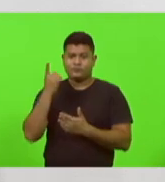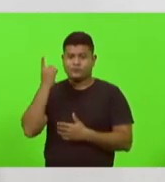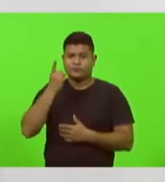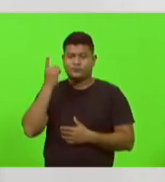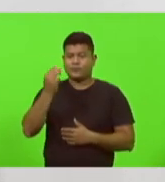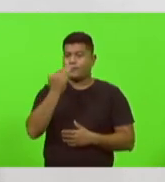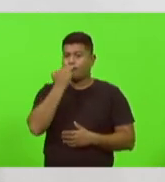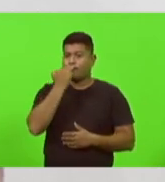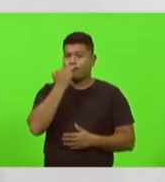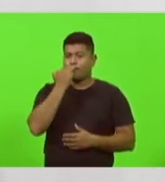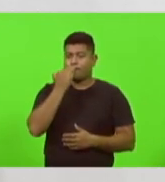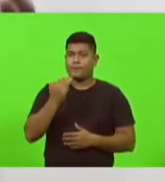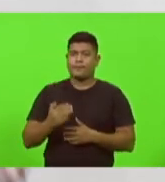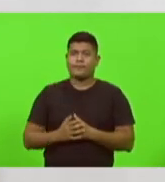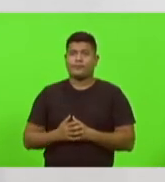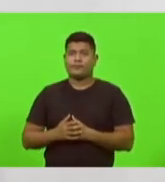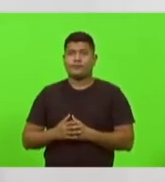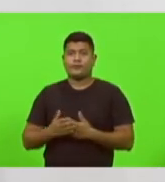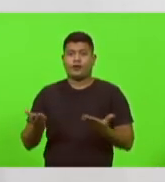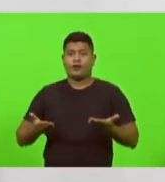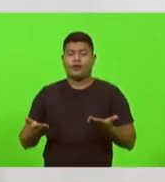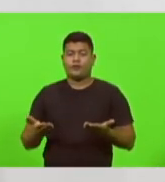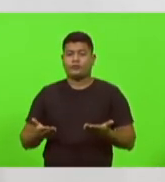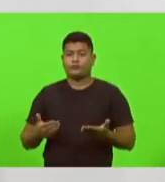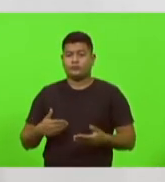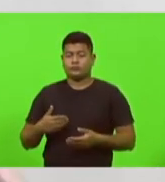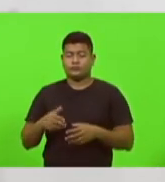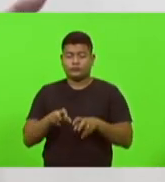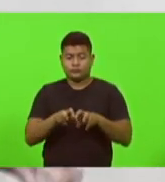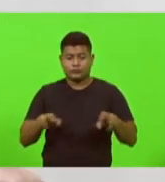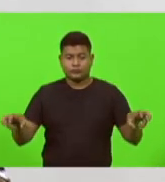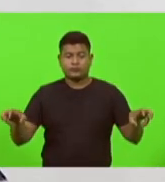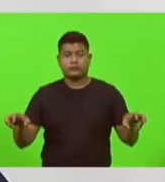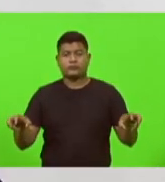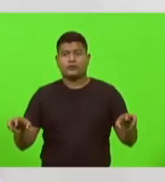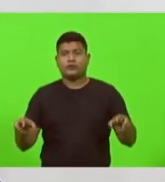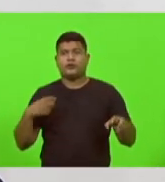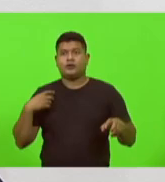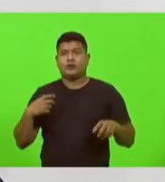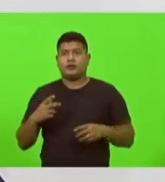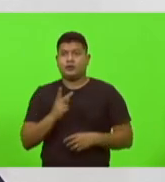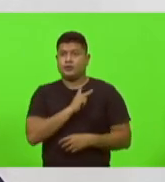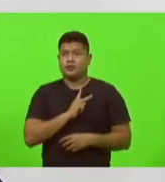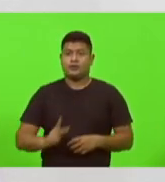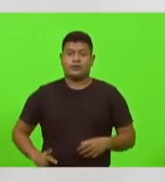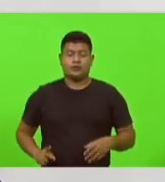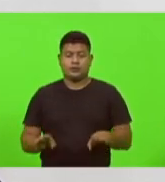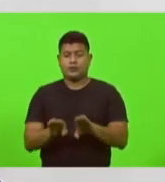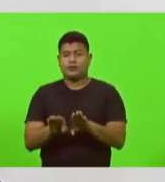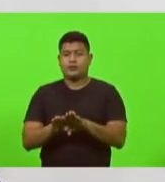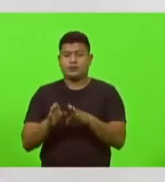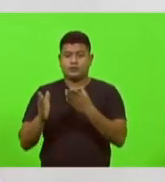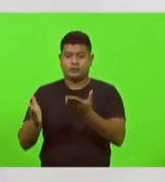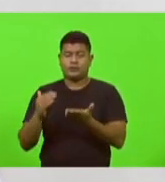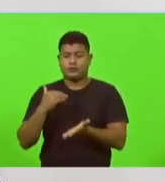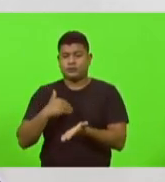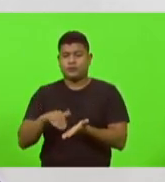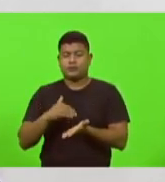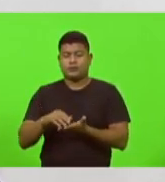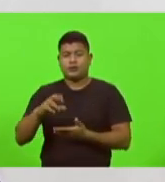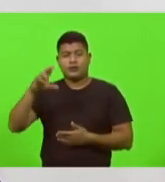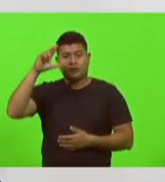meritória, como a condução dos demais membros da mesa, aqui presente também o deputado Ricardo Alba, e os demais que